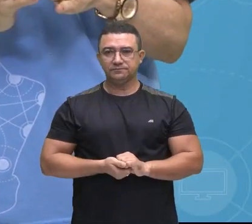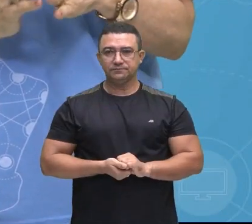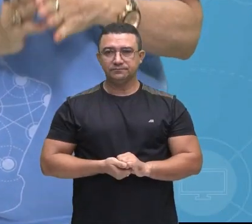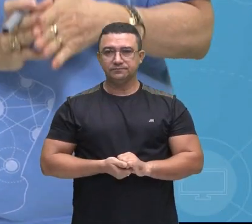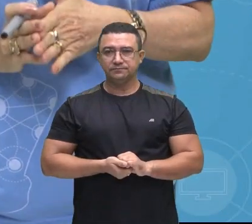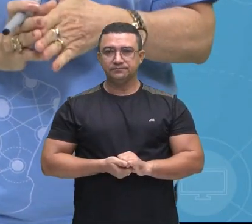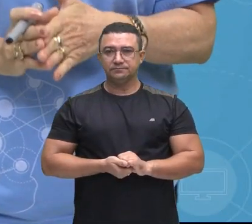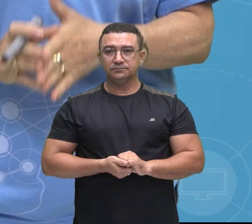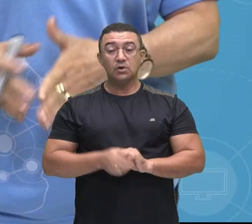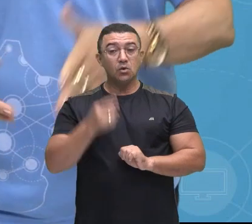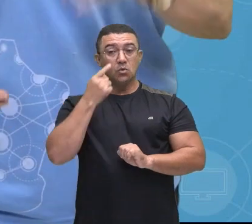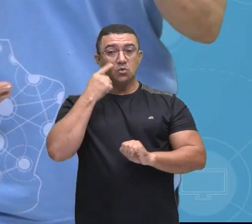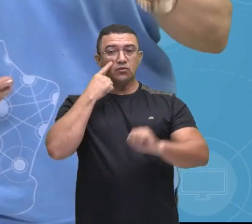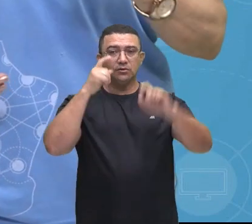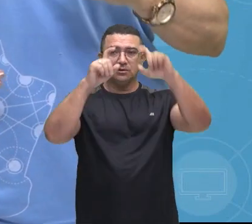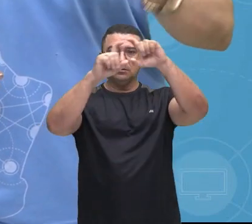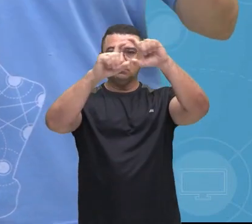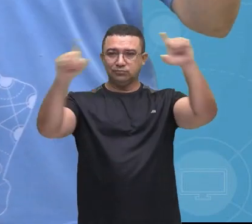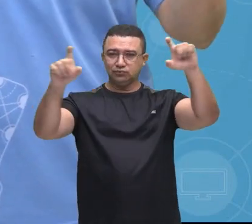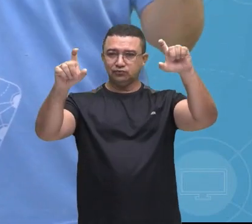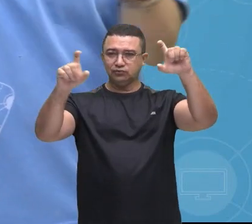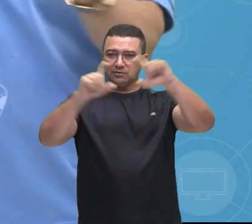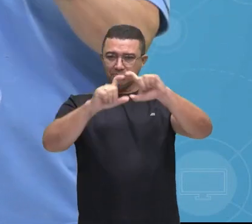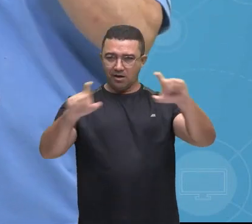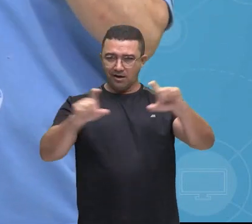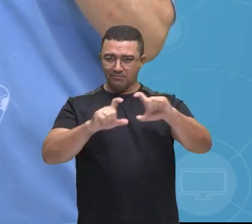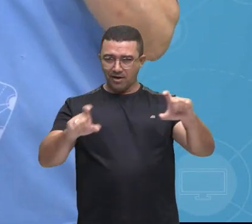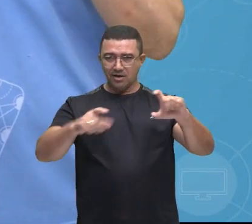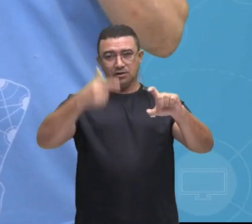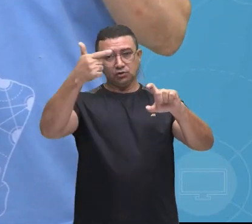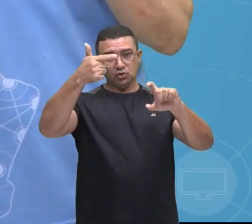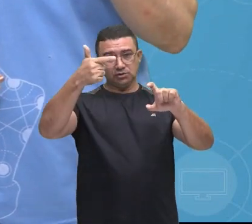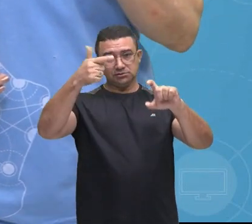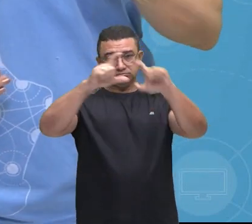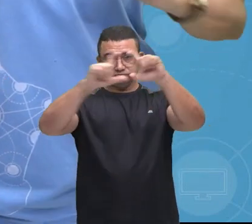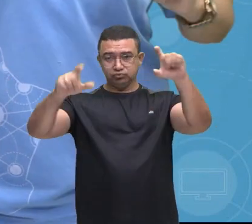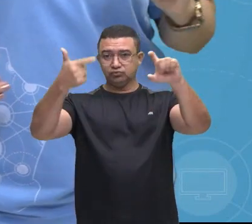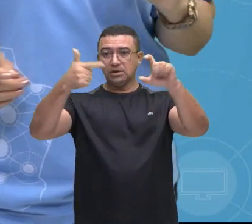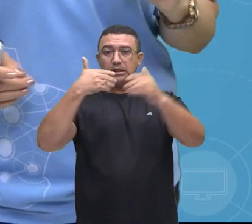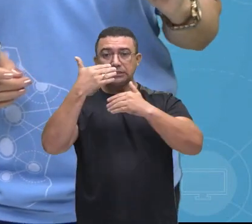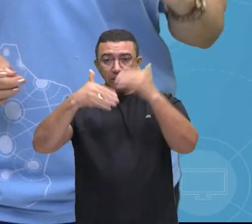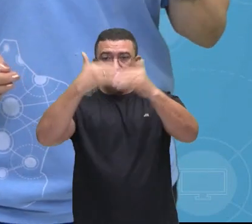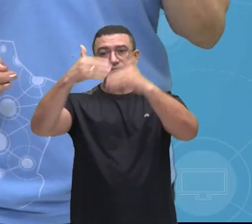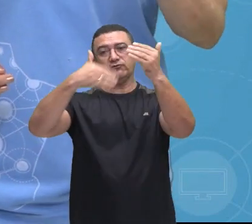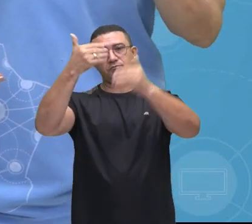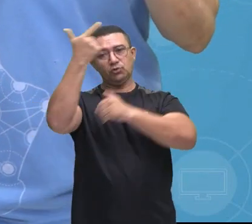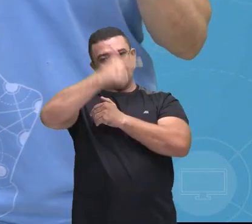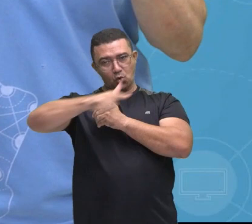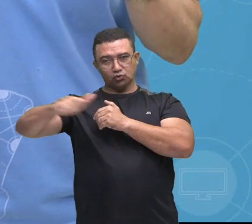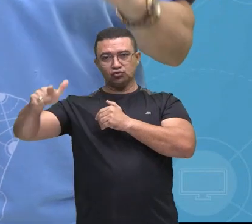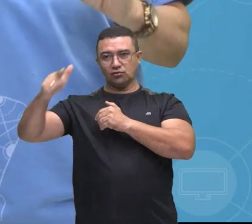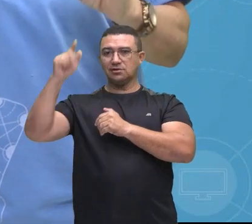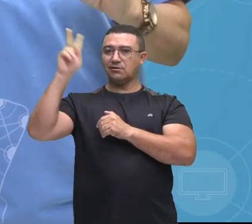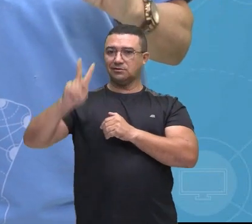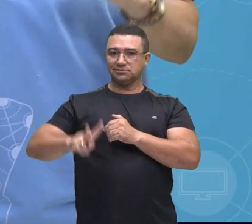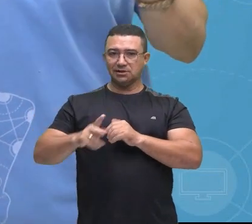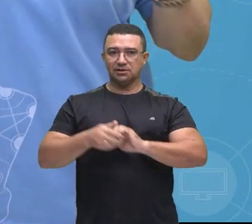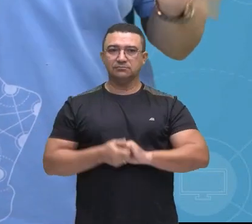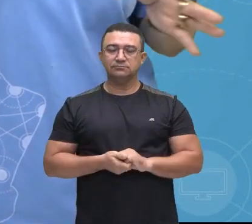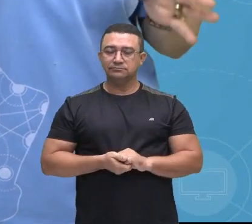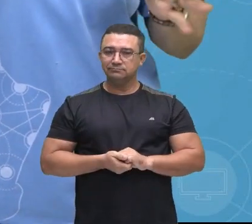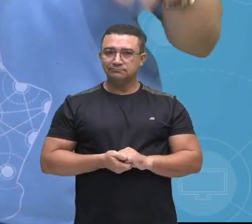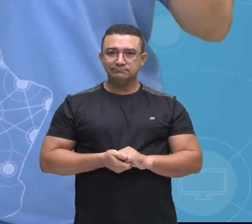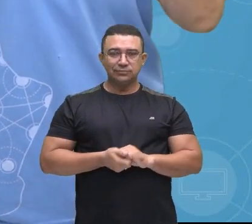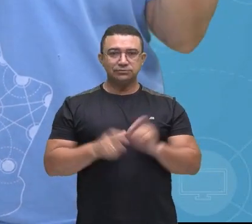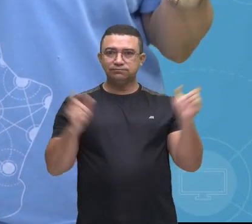então o desenvolvimento dessa história neste segundo parágrafo. Olha aí. Foi impressionante. O